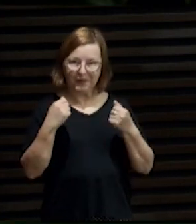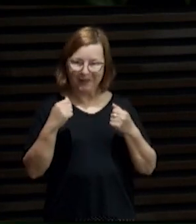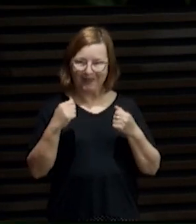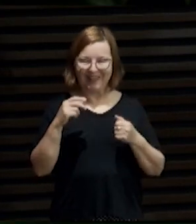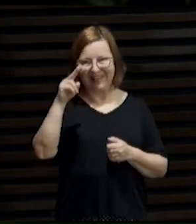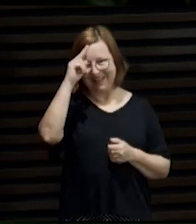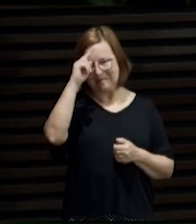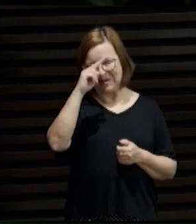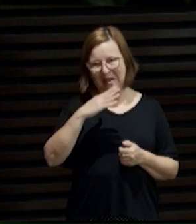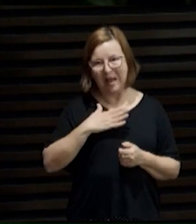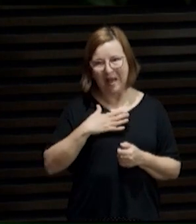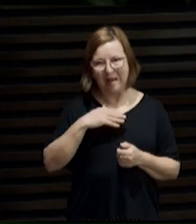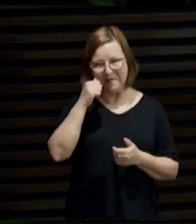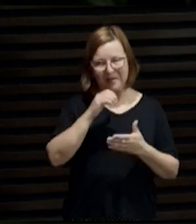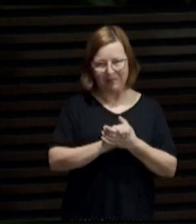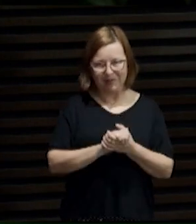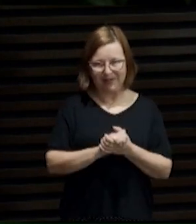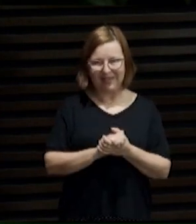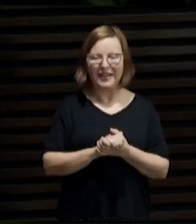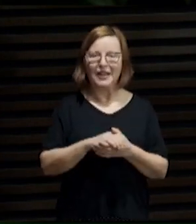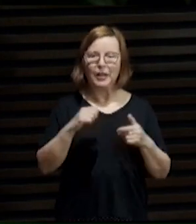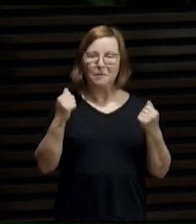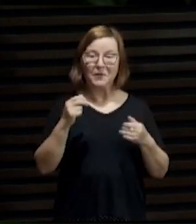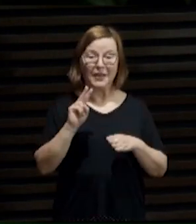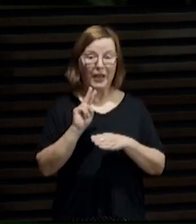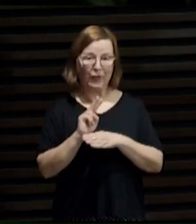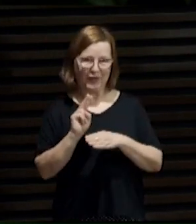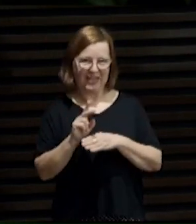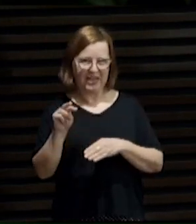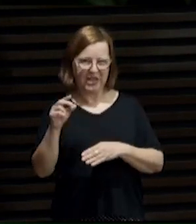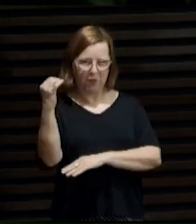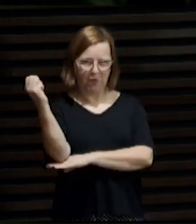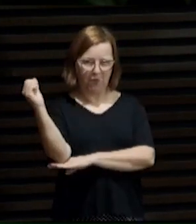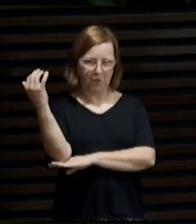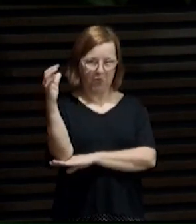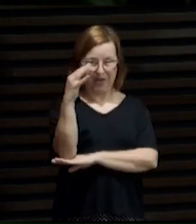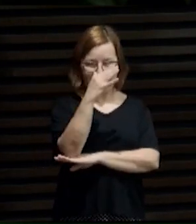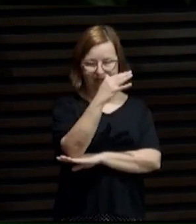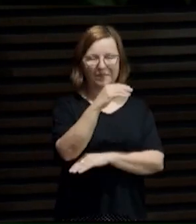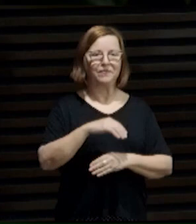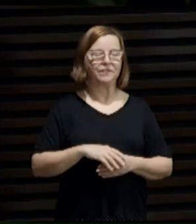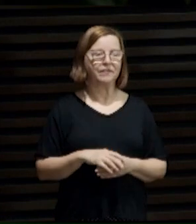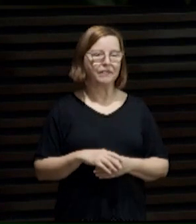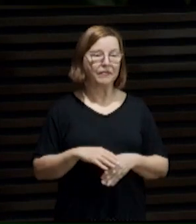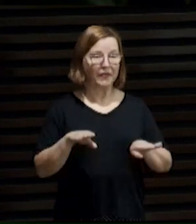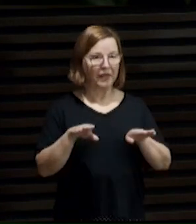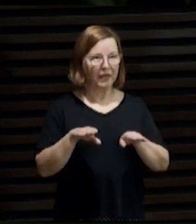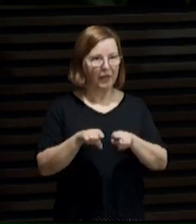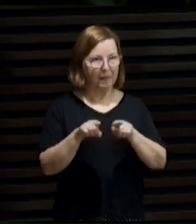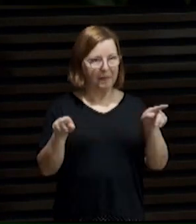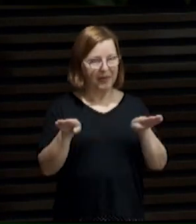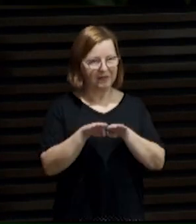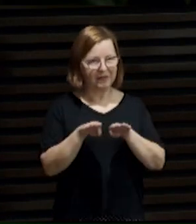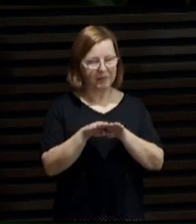videira. Precisa ser cuidada porque é frágil. Por outro lado, precisa